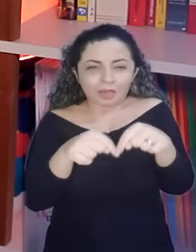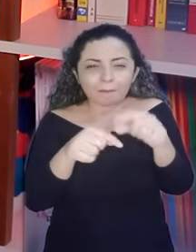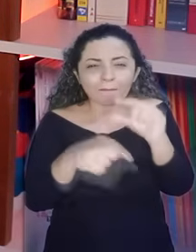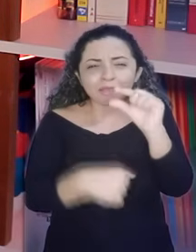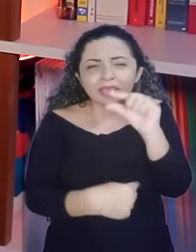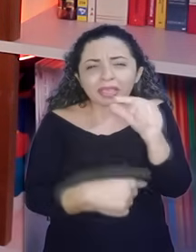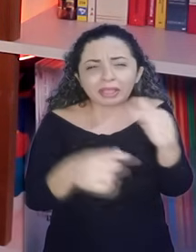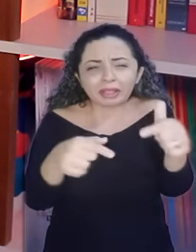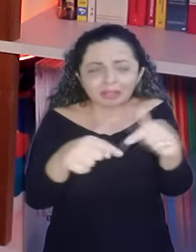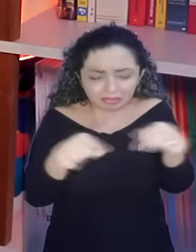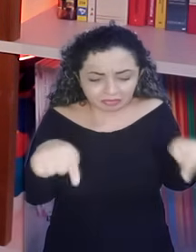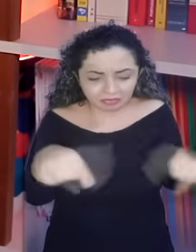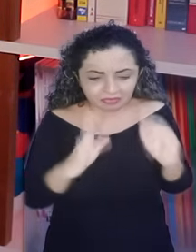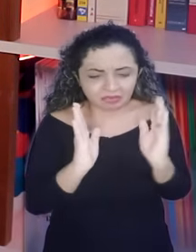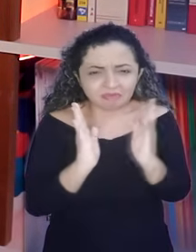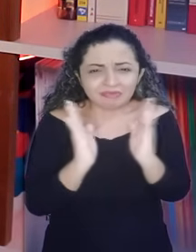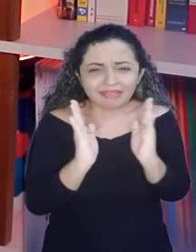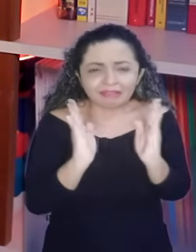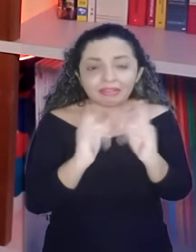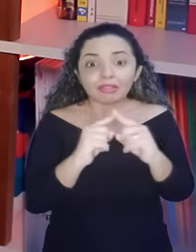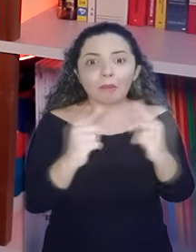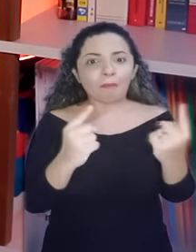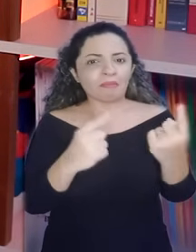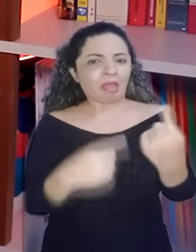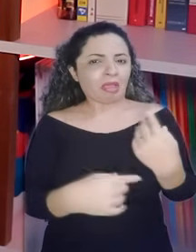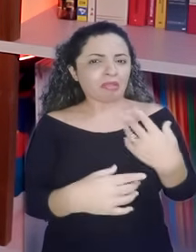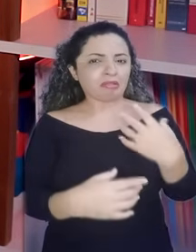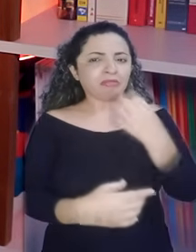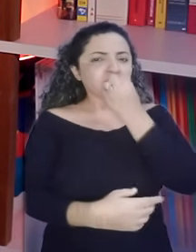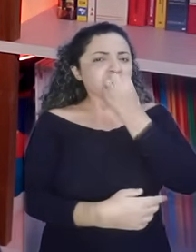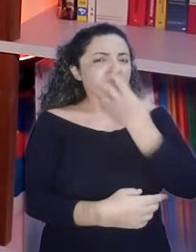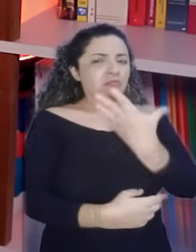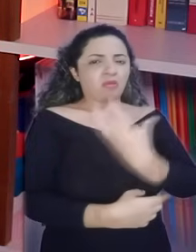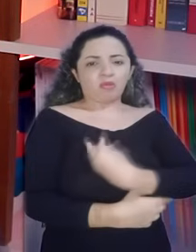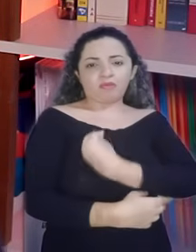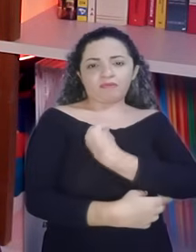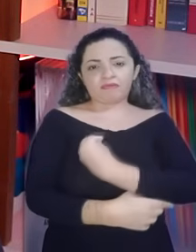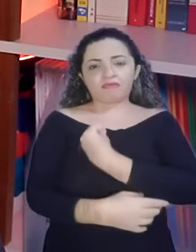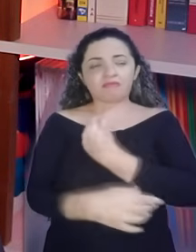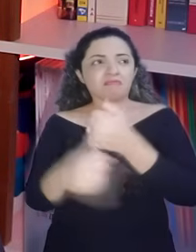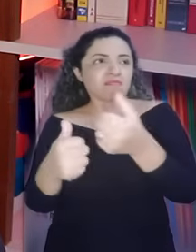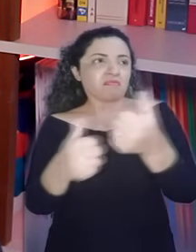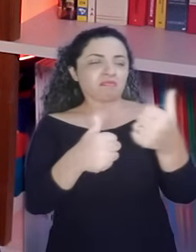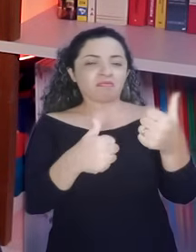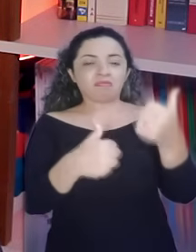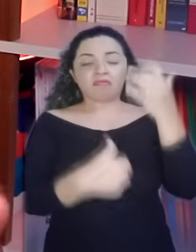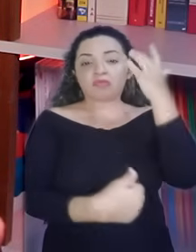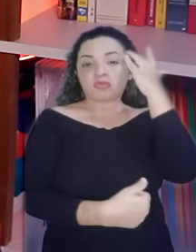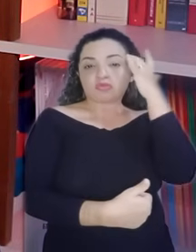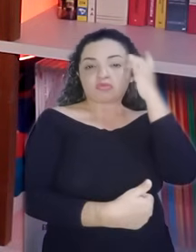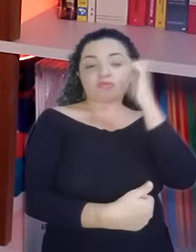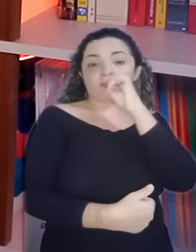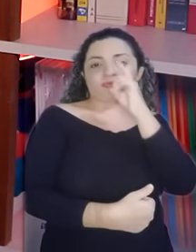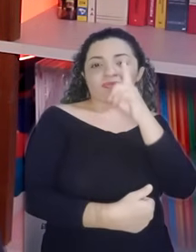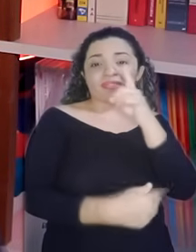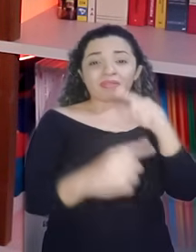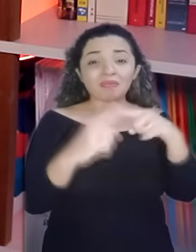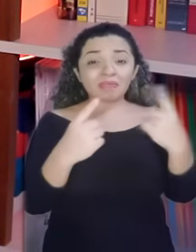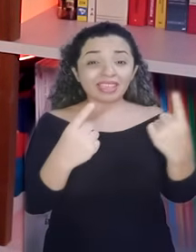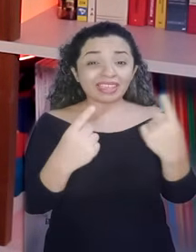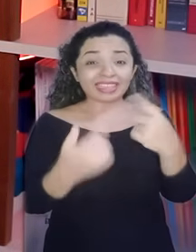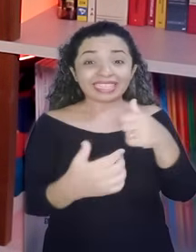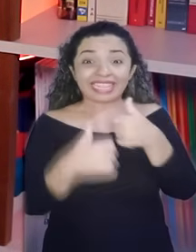do seio de Copacabana, um espaço considerado bom para se viver, considerado ali de elite, apesar